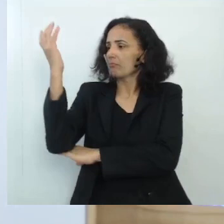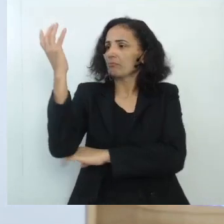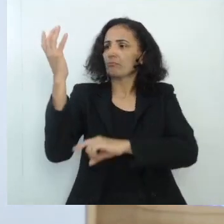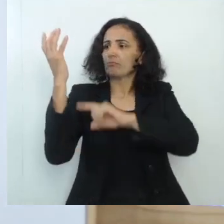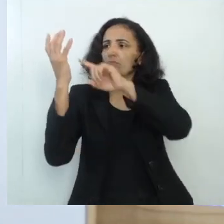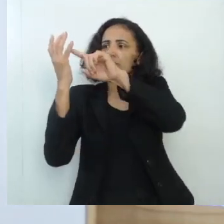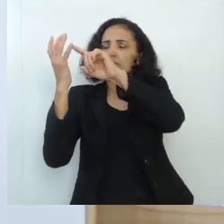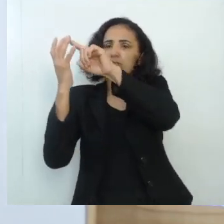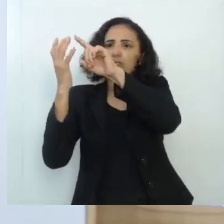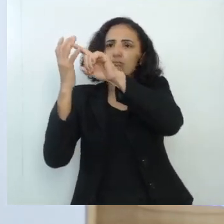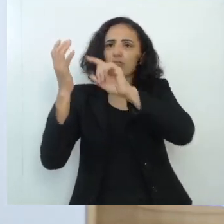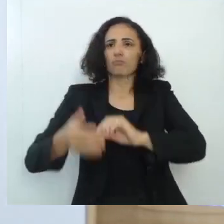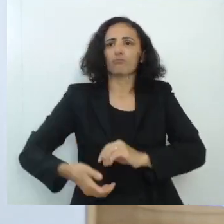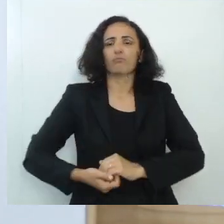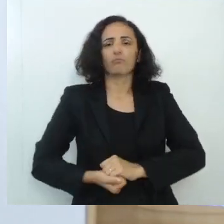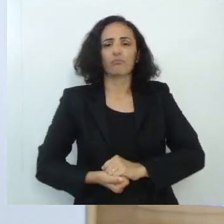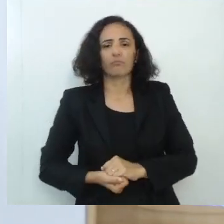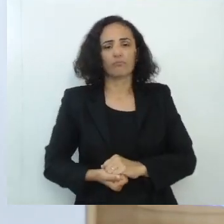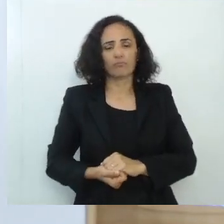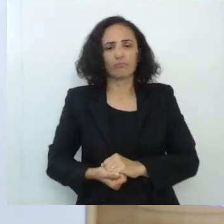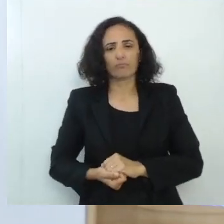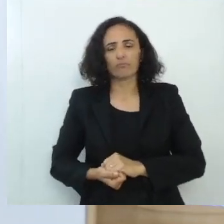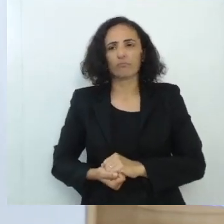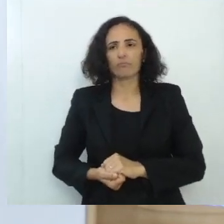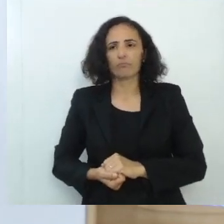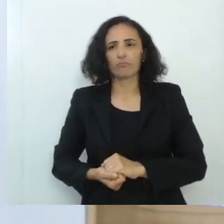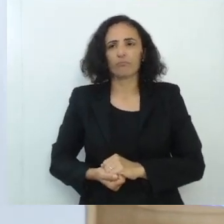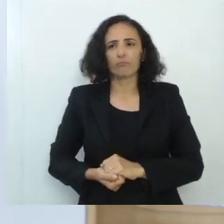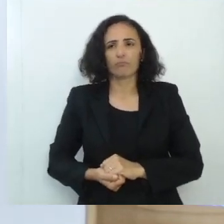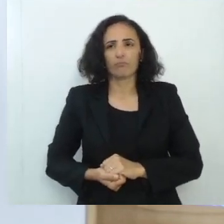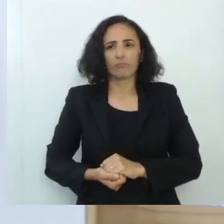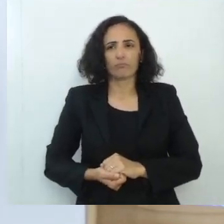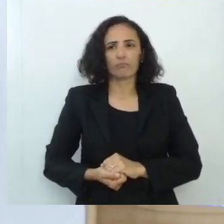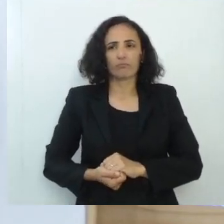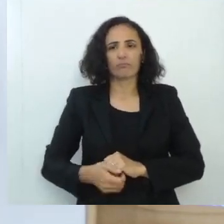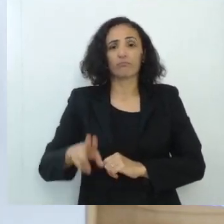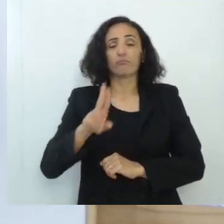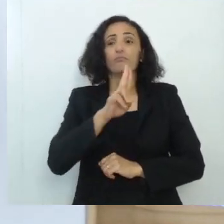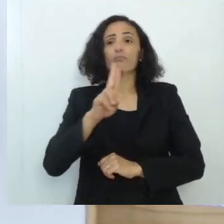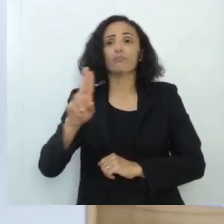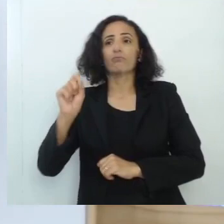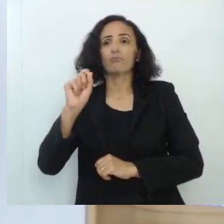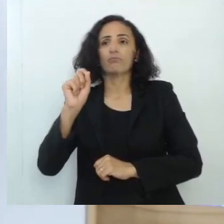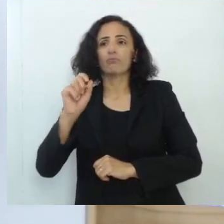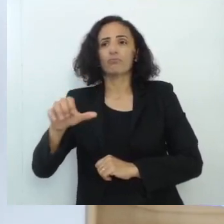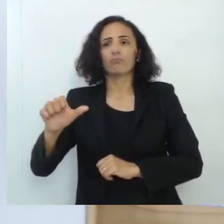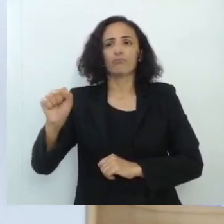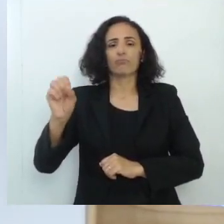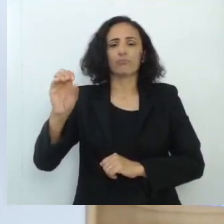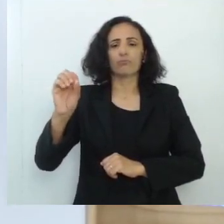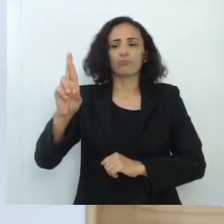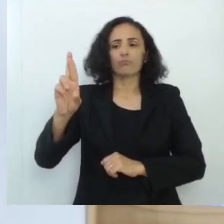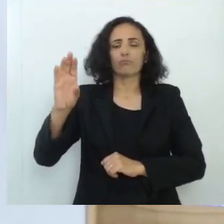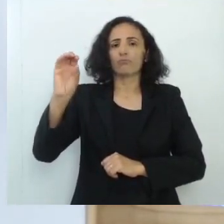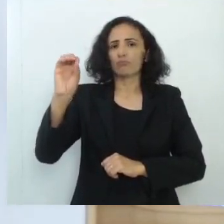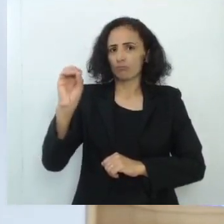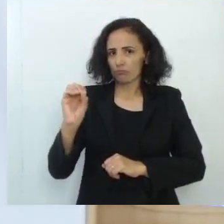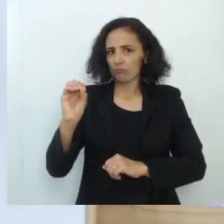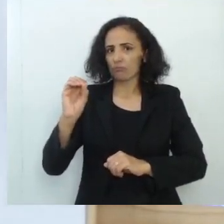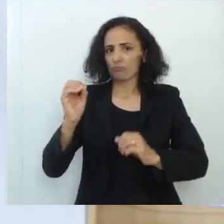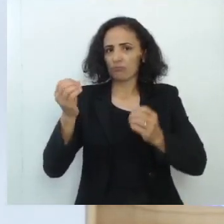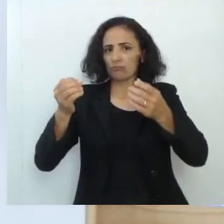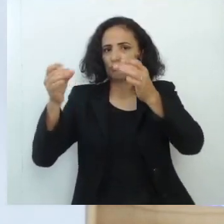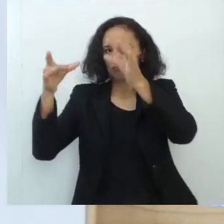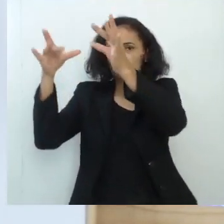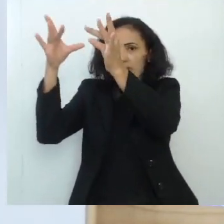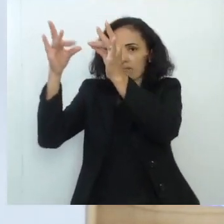de soro. Cada bolinha dessa, você vai chamar de soro. São os soros